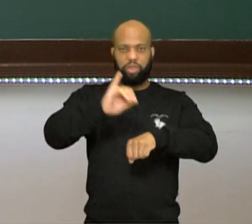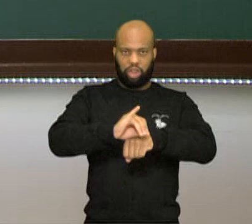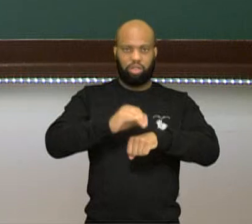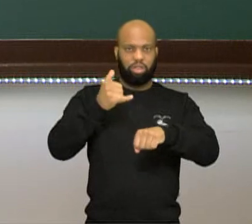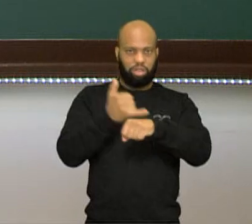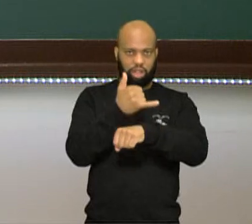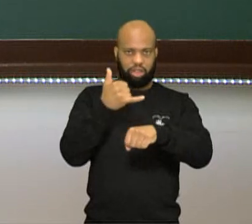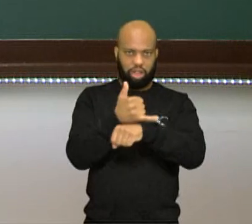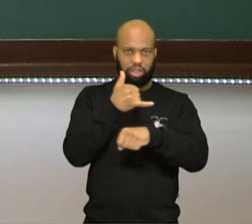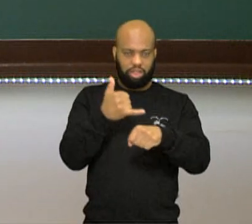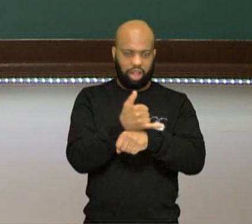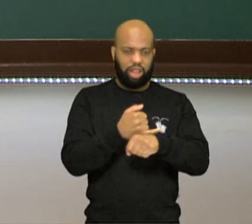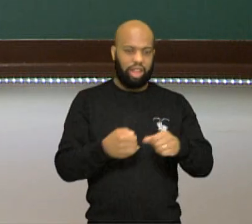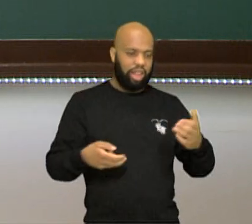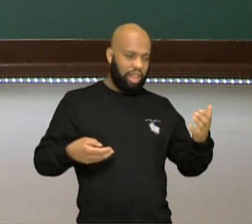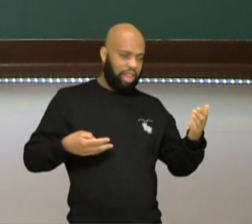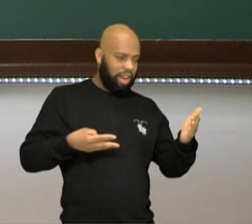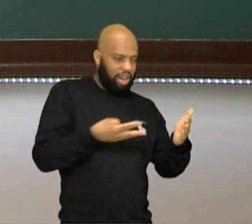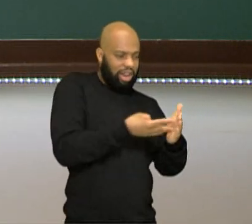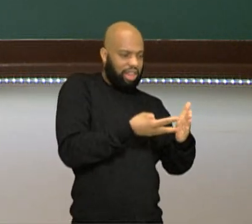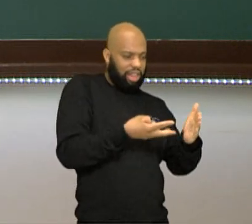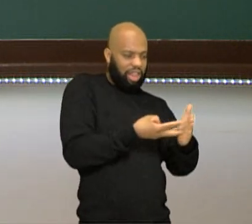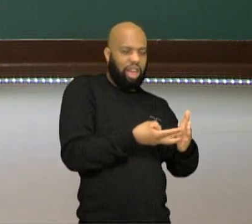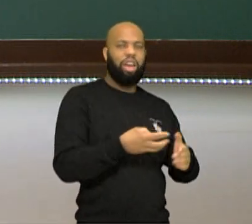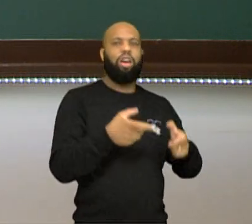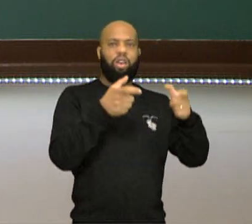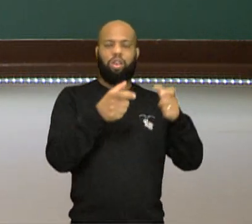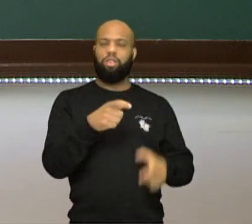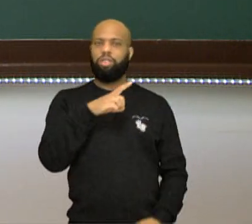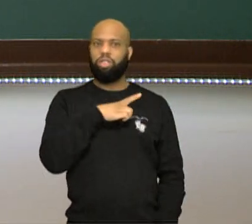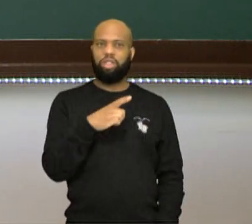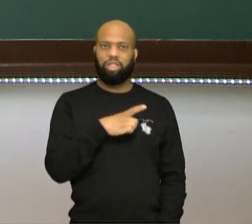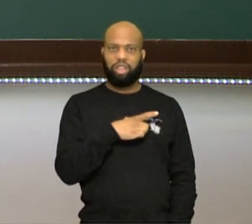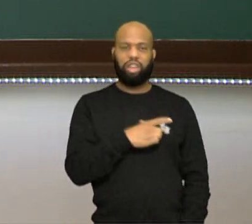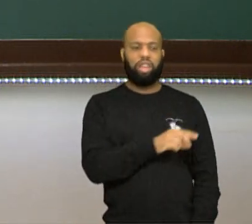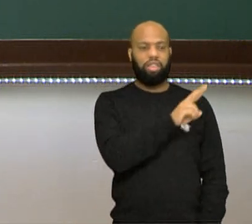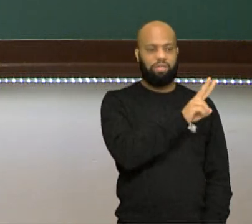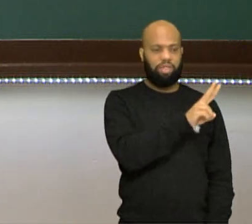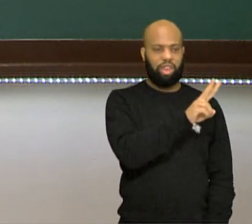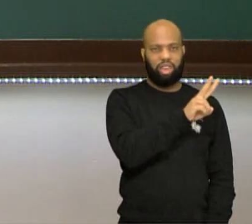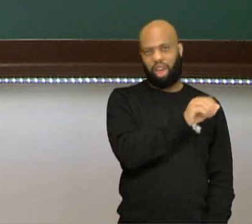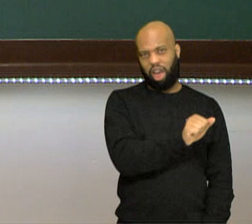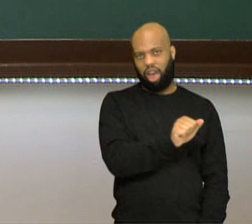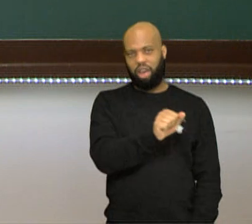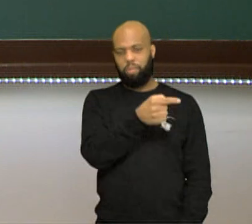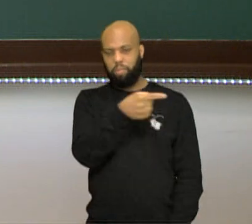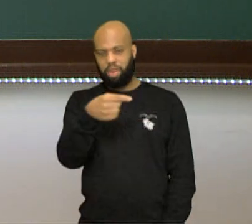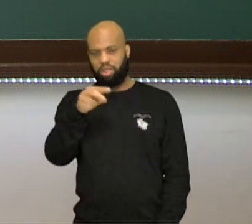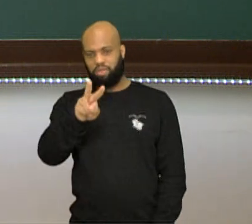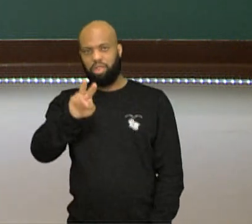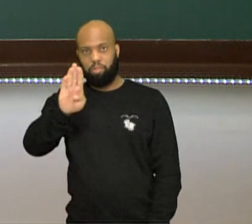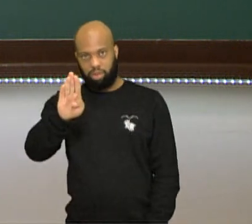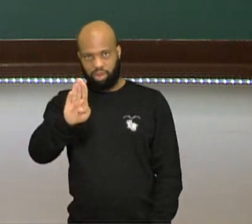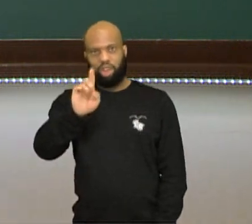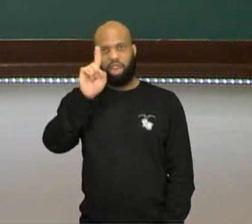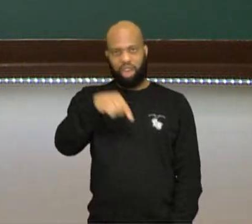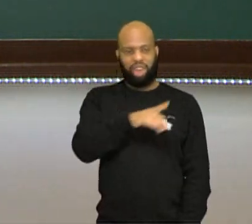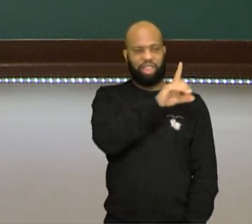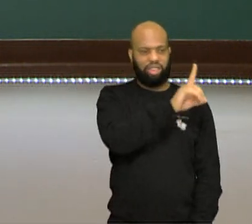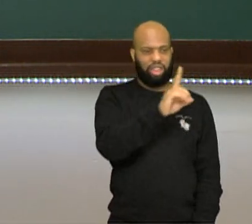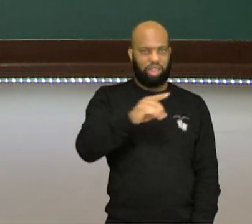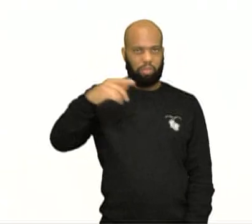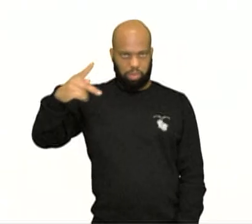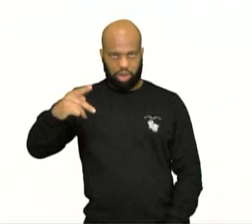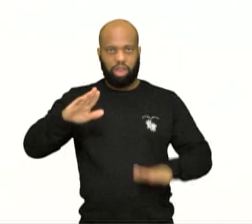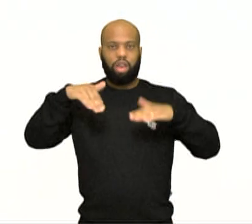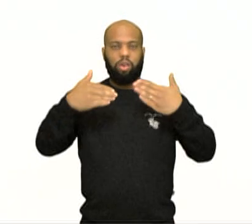de tensão, né, numa diferença de potencial, ou seja, carregar eletricamente esse metal, a tendência é esse